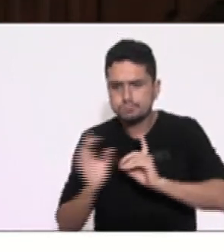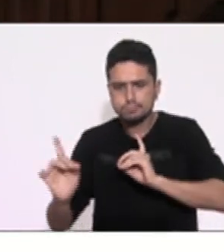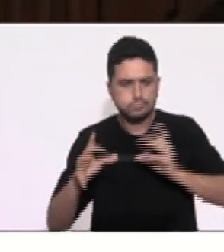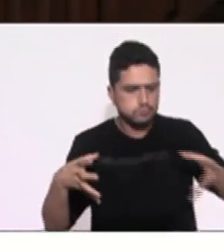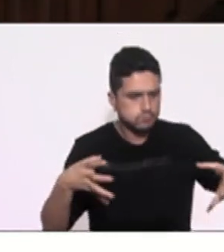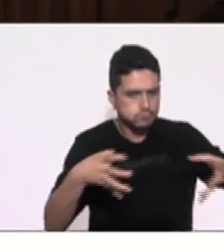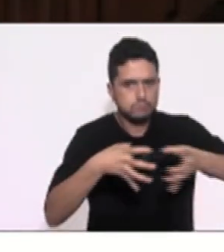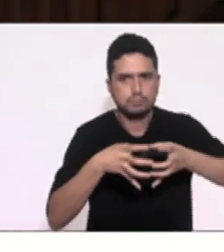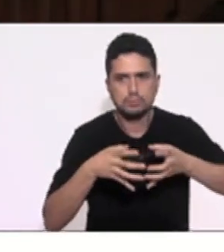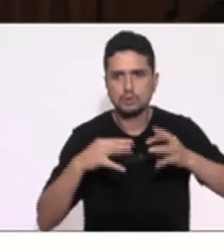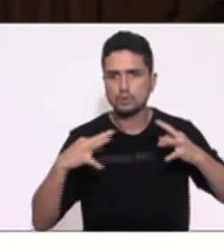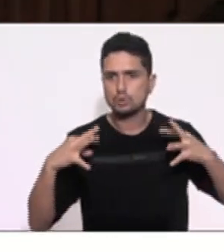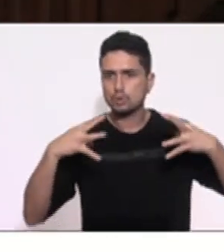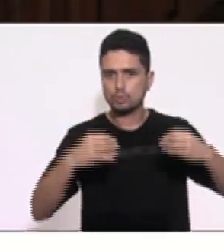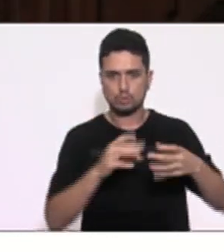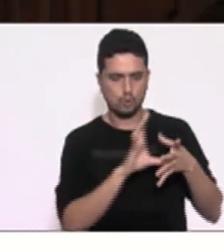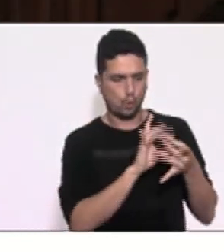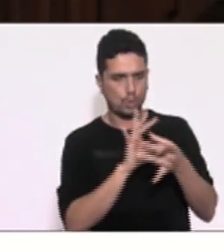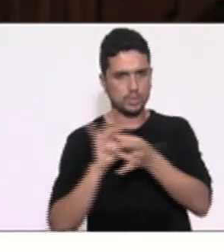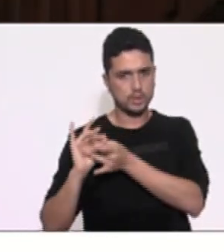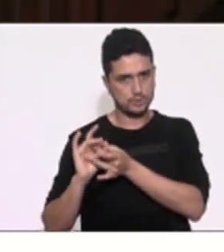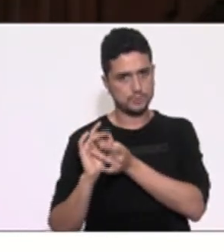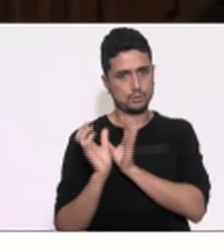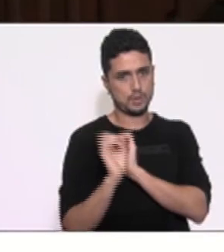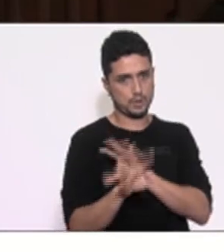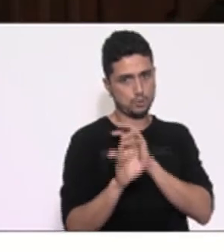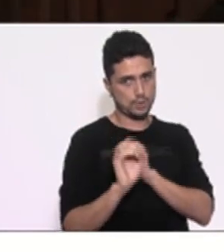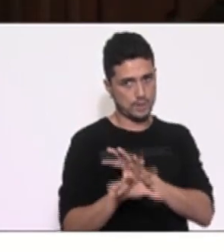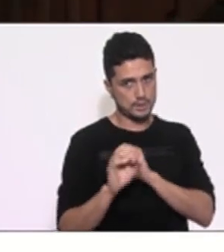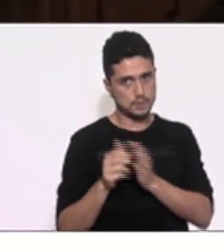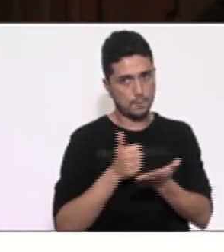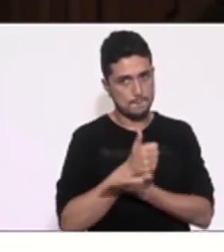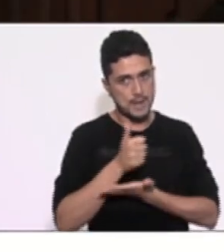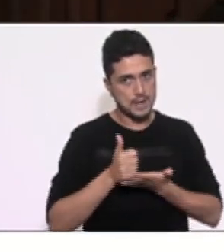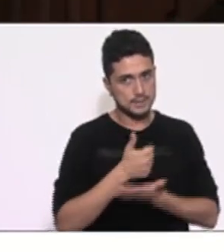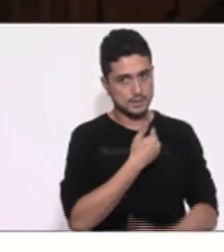a menos no contexto da educação básica pública no Rio de Janeiro. Muito obrigado.